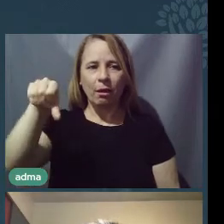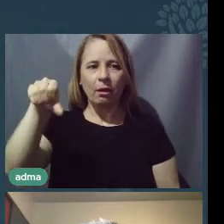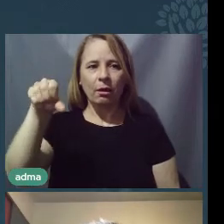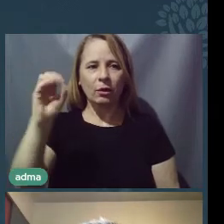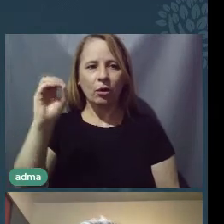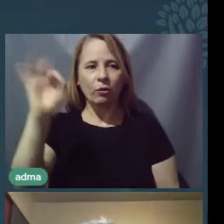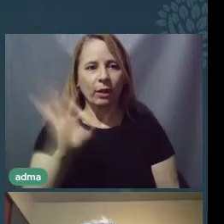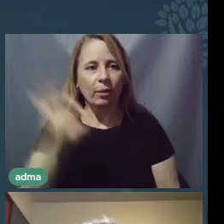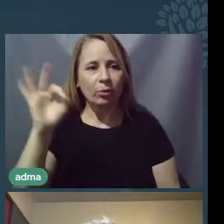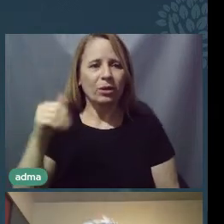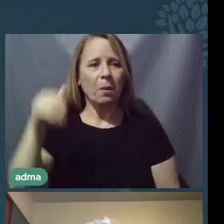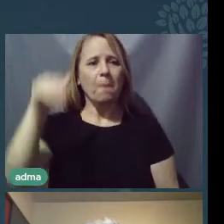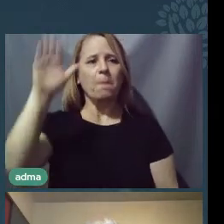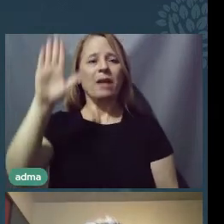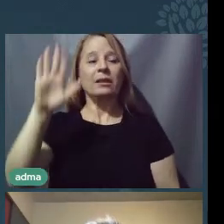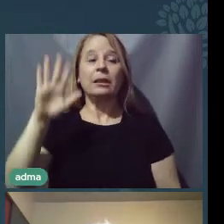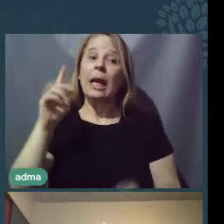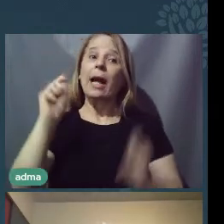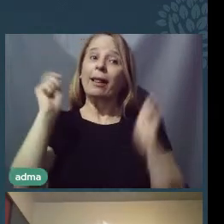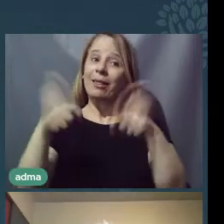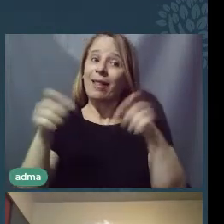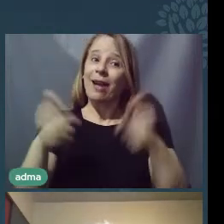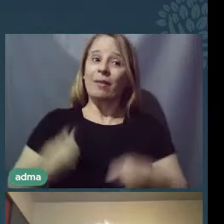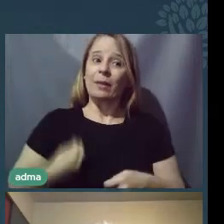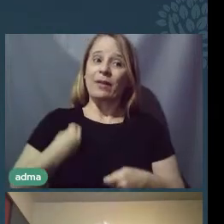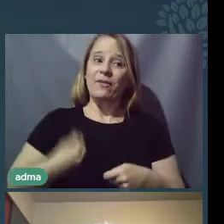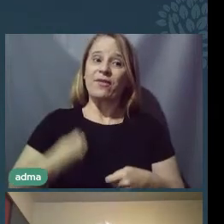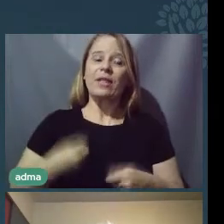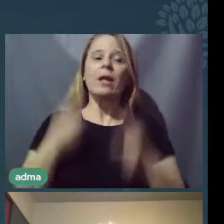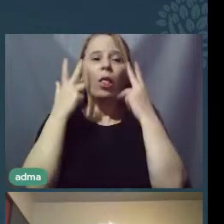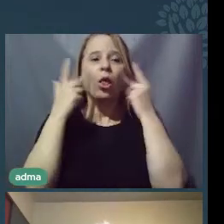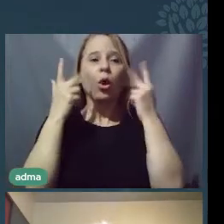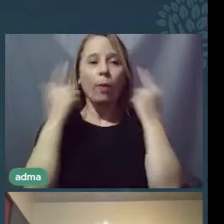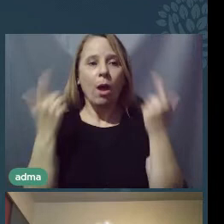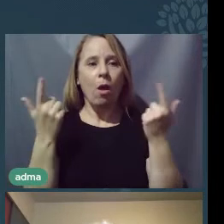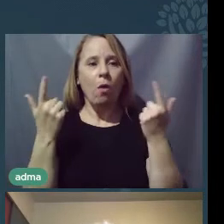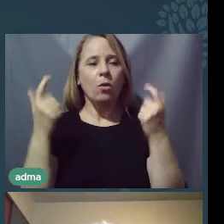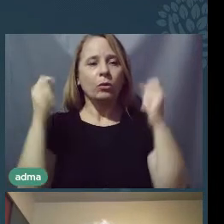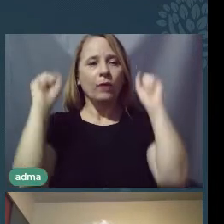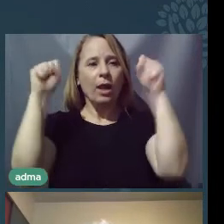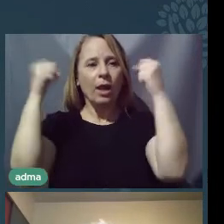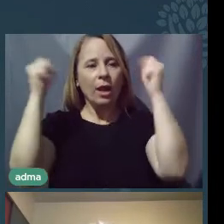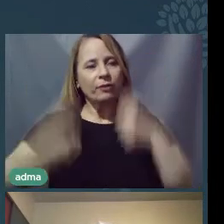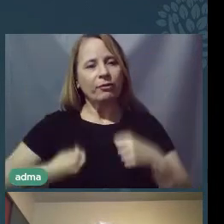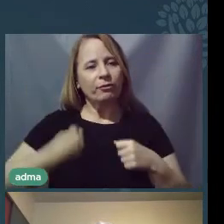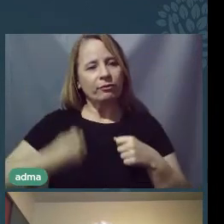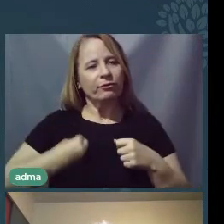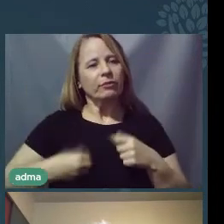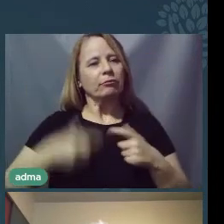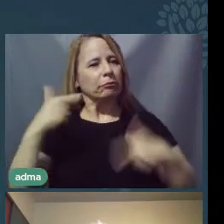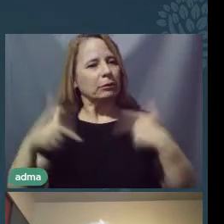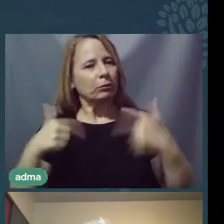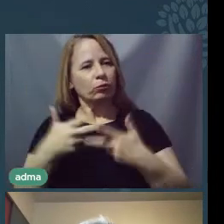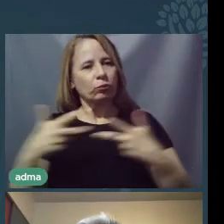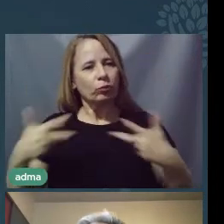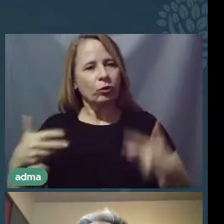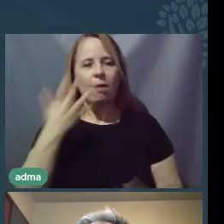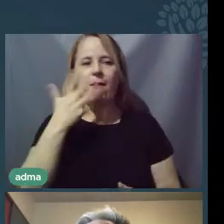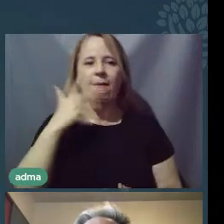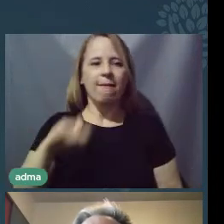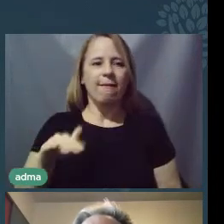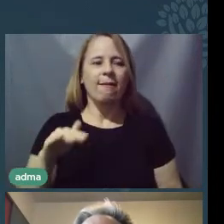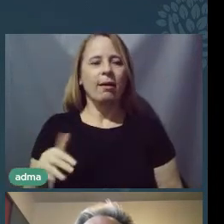vida normal ou quase normal em relação à atividade física. É um prejuízo enorme para a criança. Nós estamos vivendo